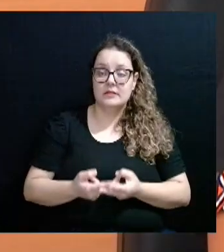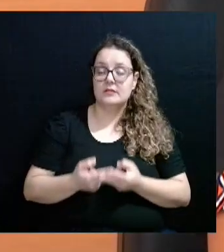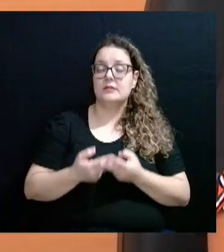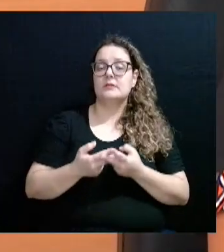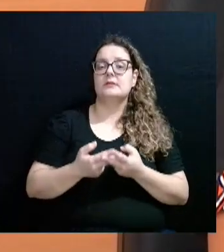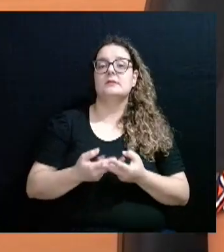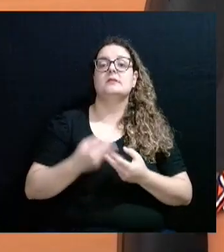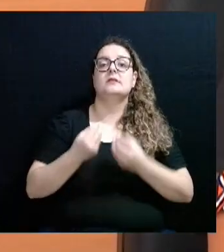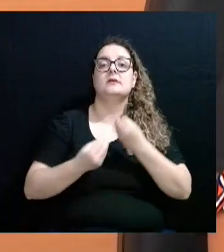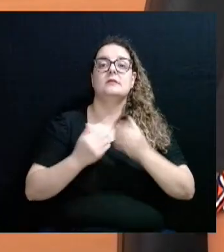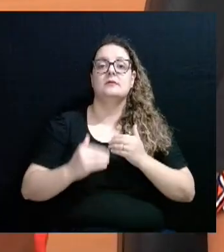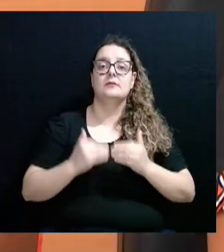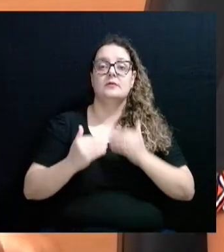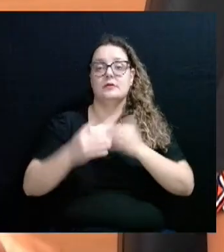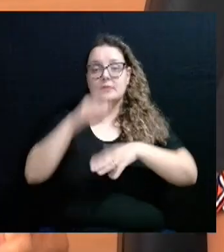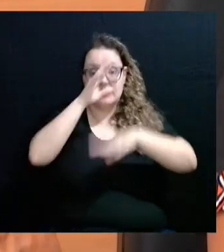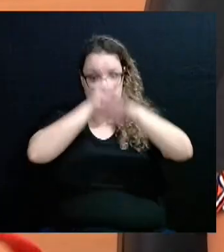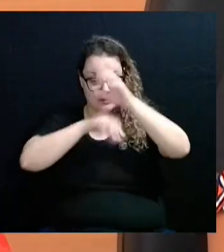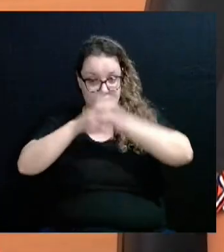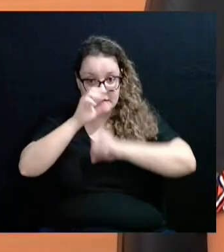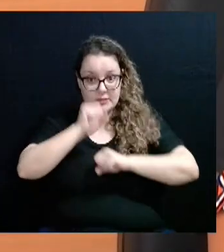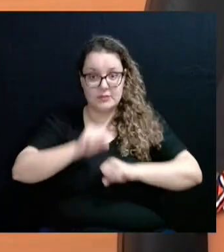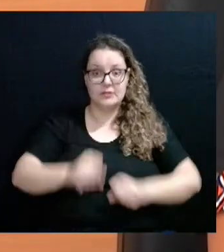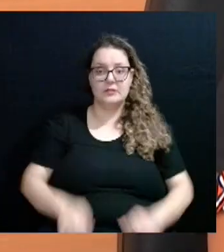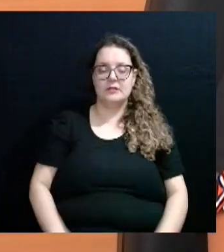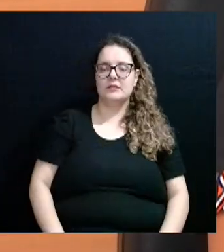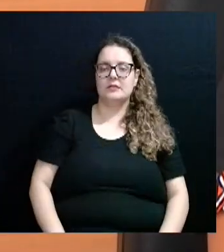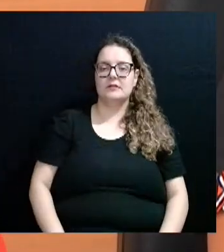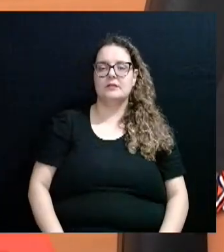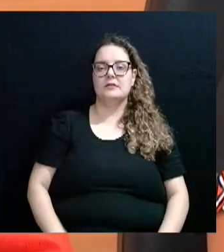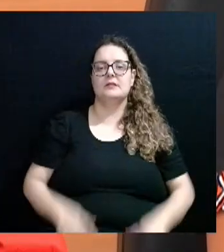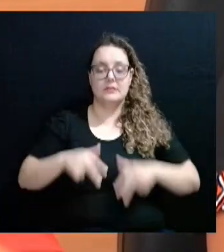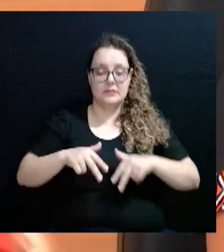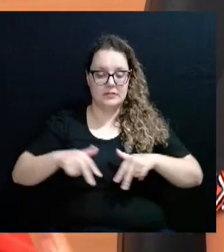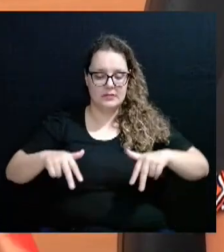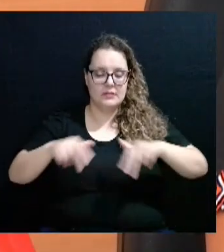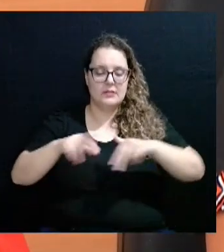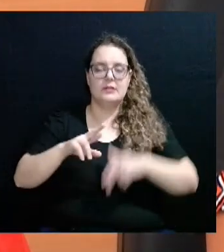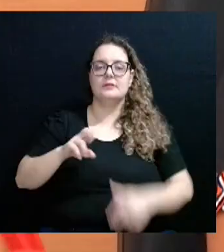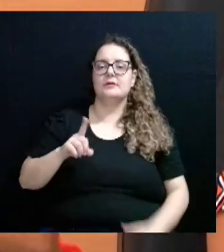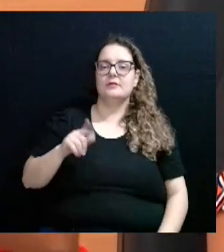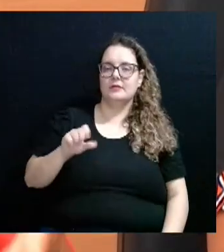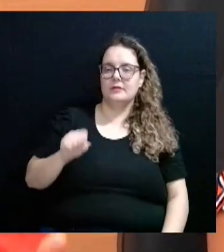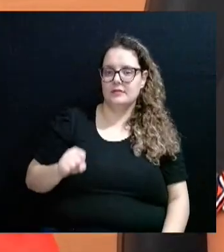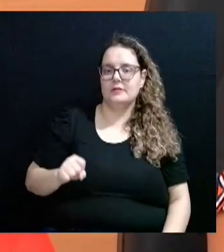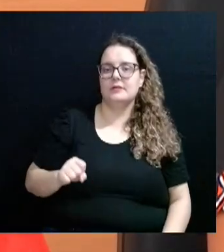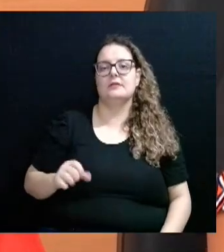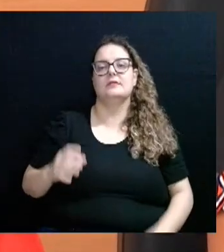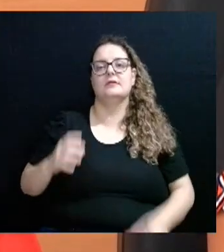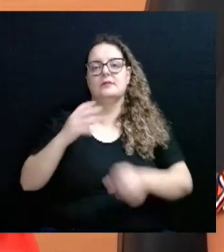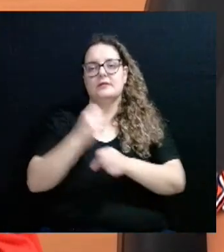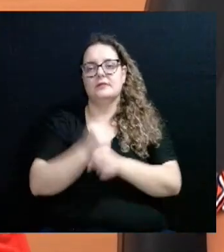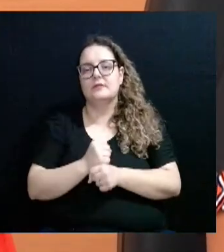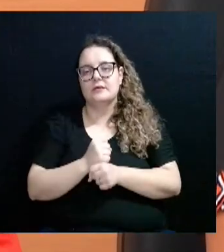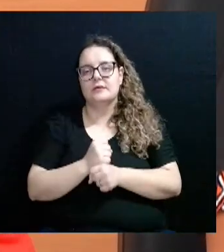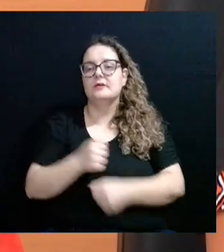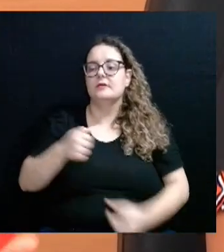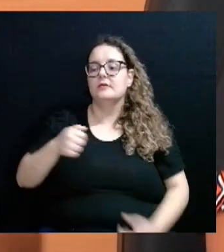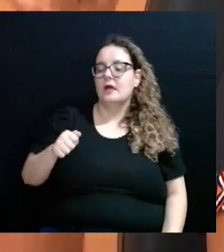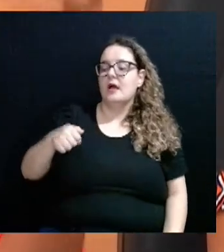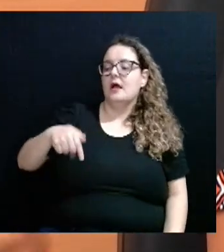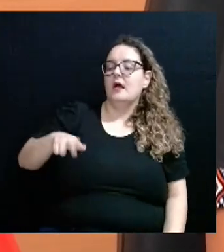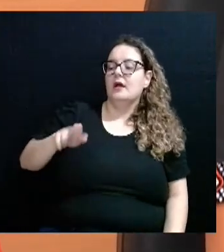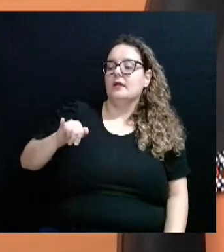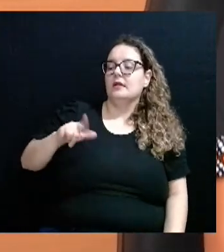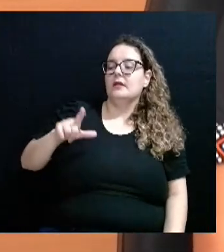e aprendidas? Nas rodas, no agrupamento, no aquilombamento. As palavras que eu